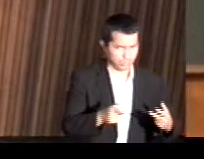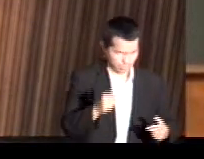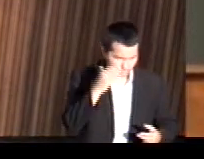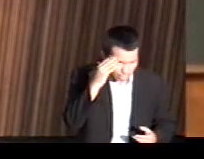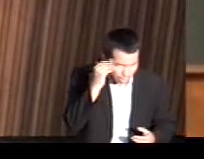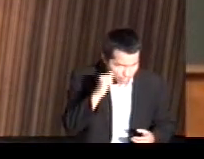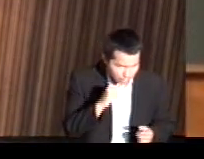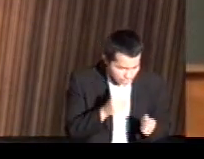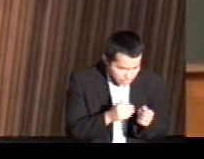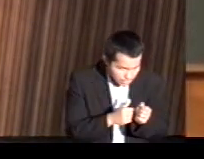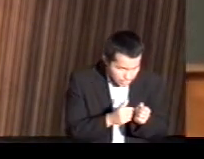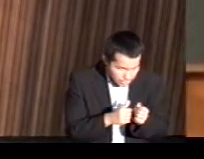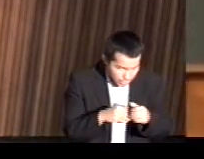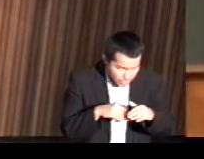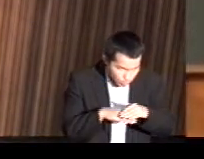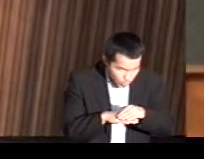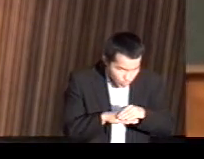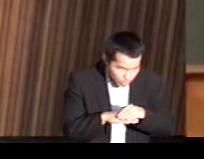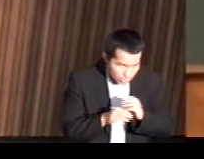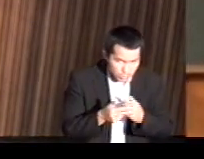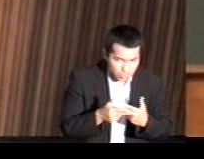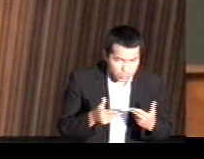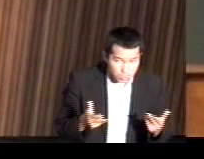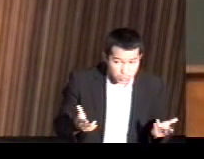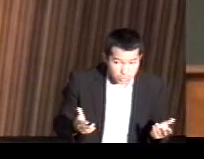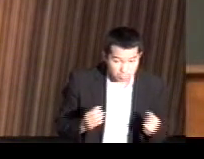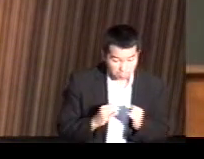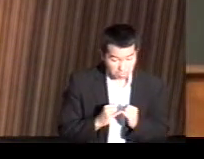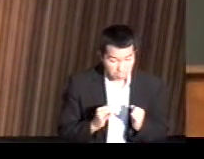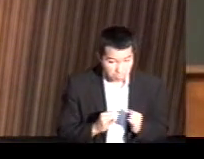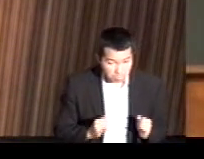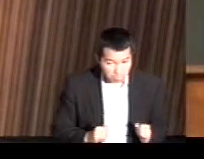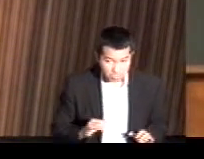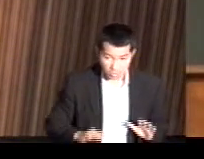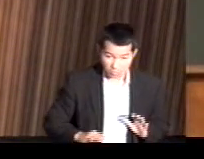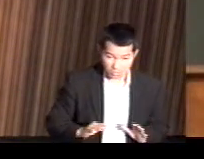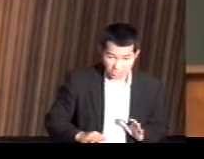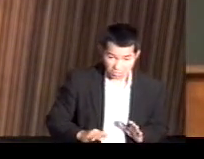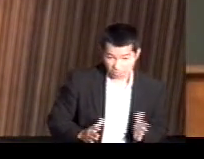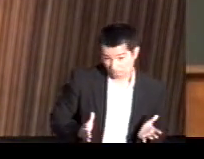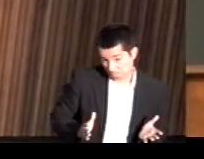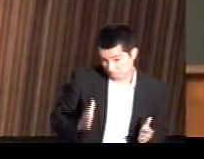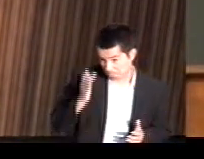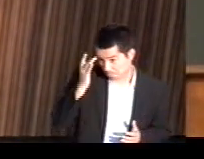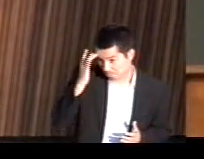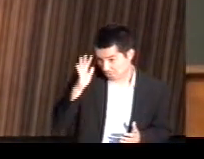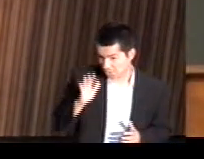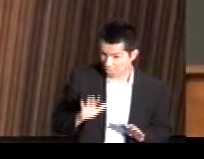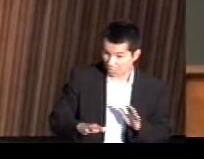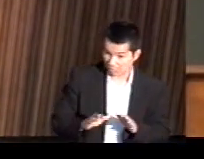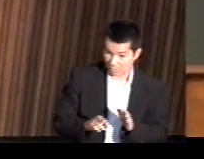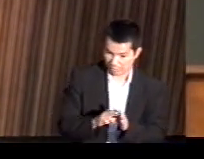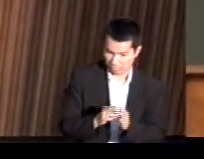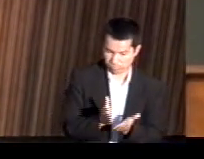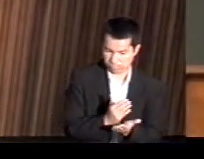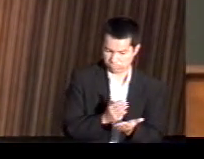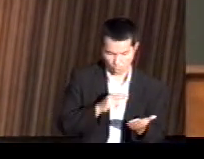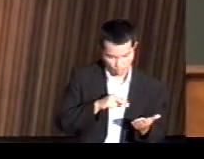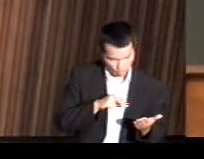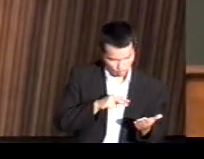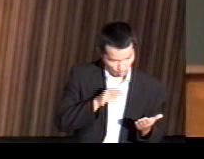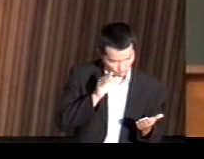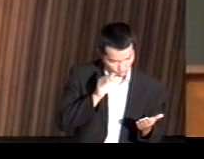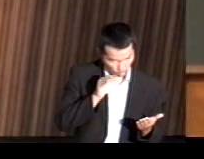que Deus não gosta, numa caixa. E quem sabe tirar da tua casa, quem sabe queimar porque não presta nem para dar para os